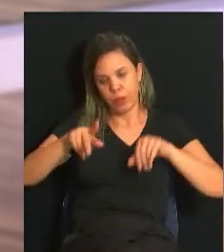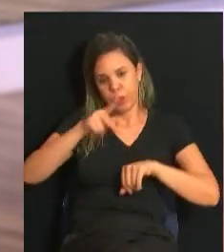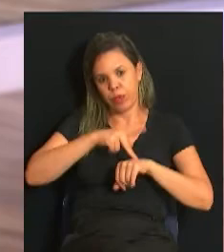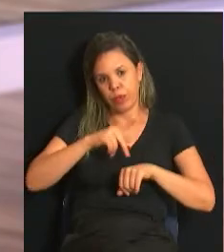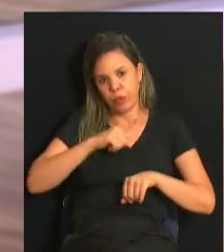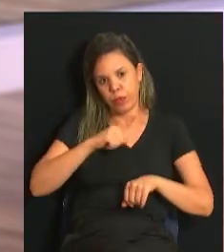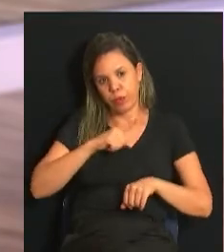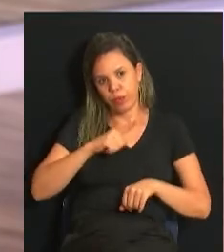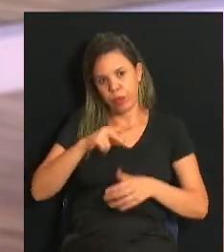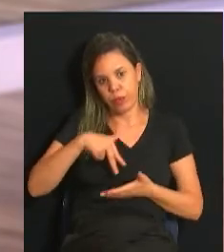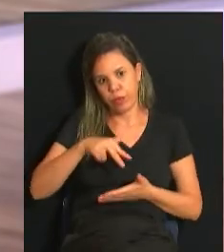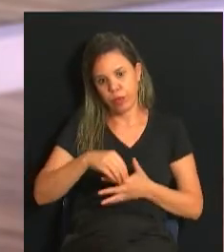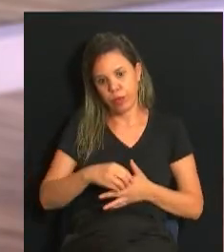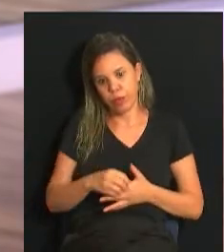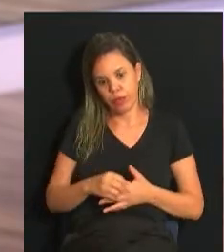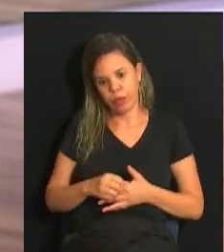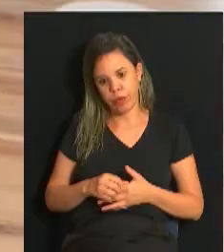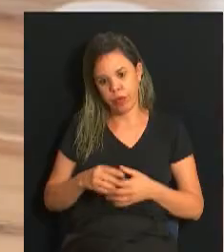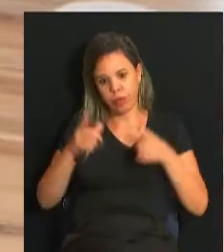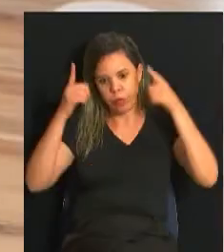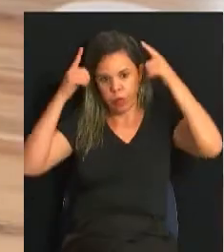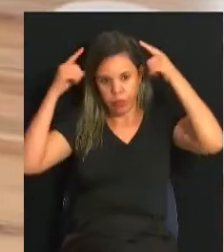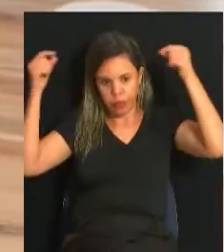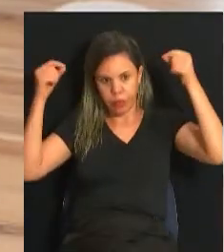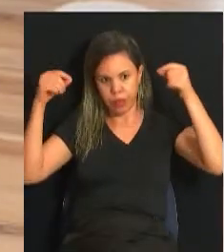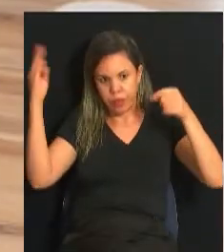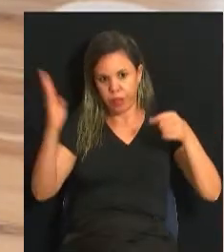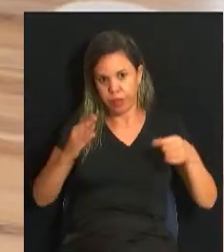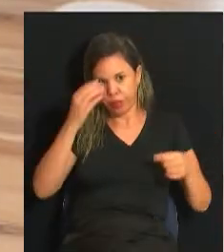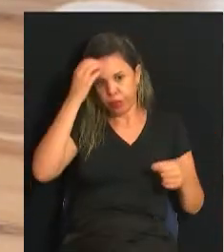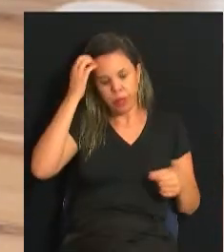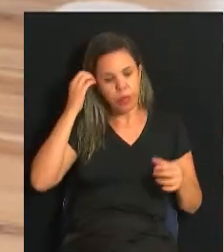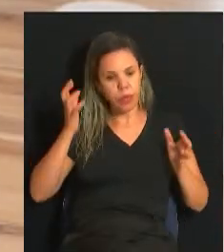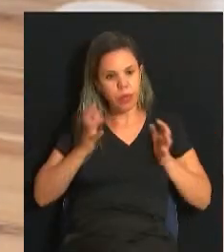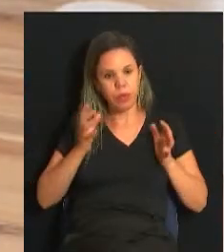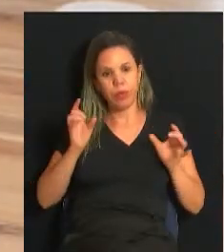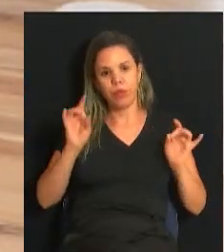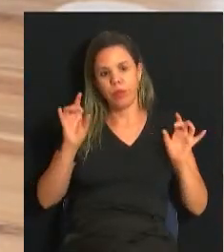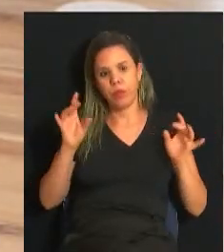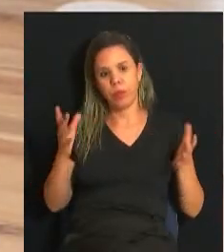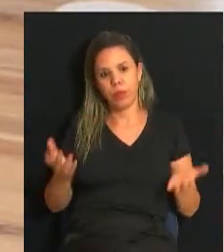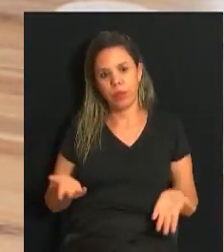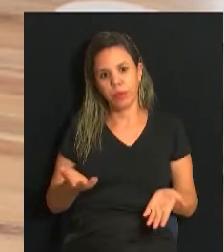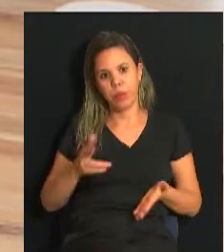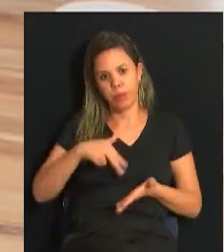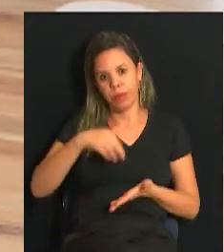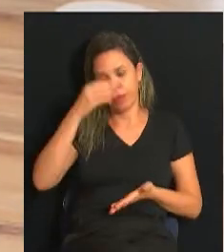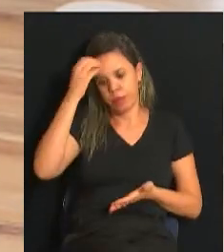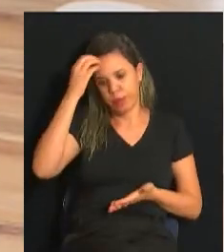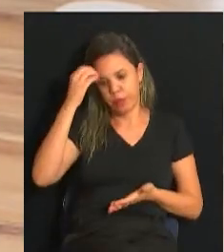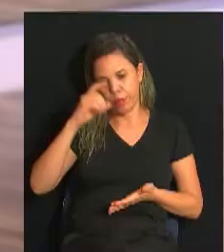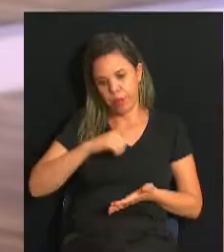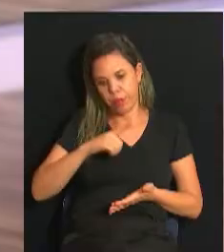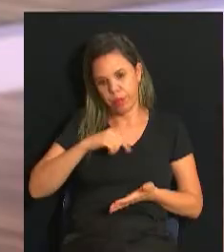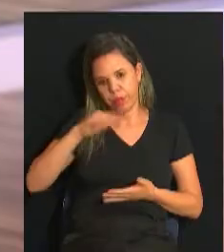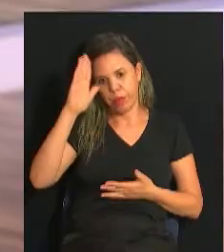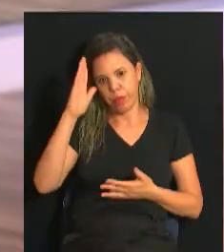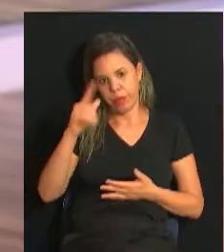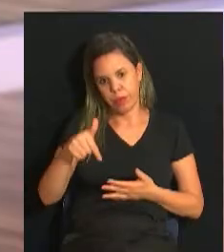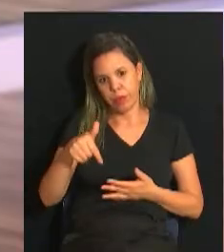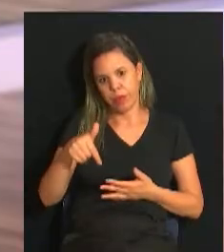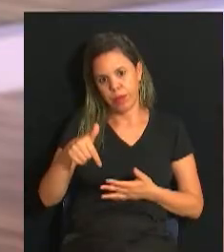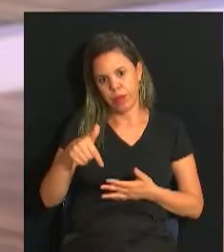a dança a Irlanda tem brasileiro que isso imagem